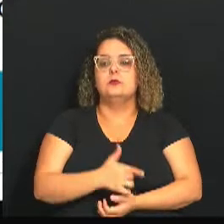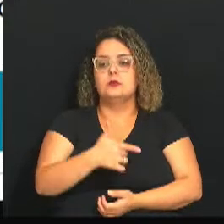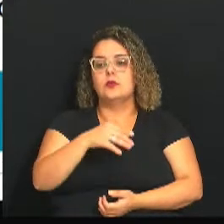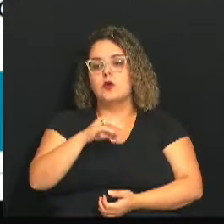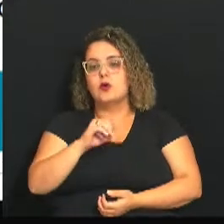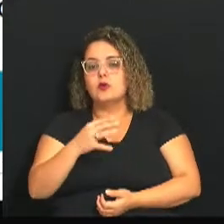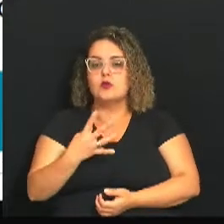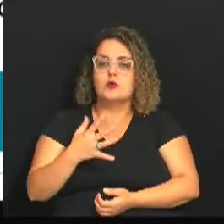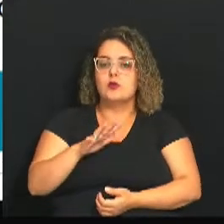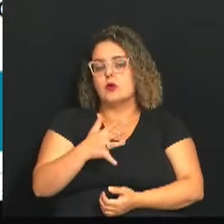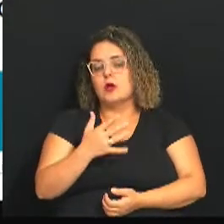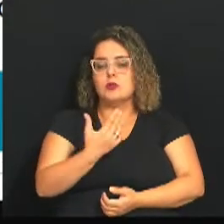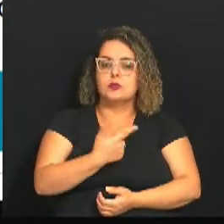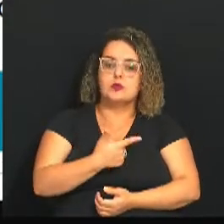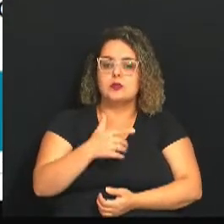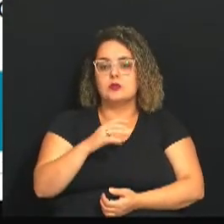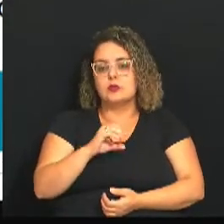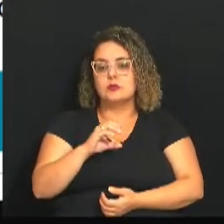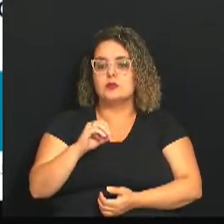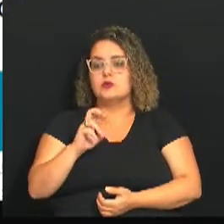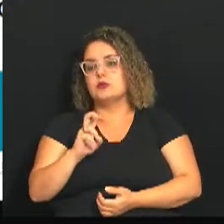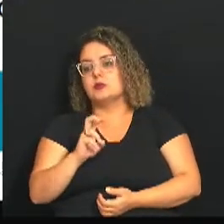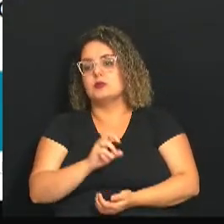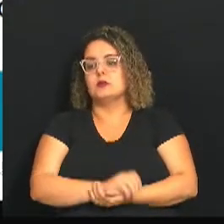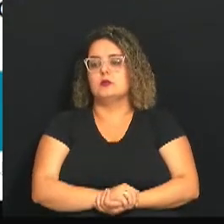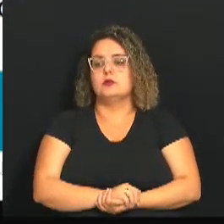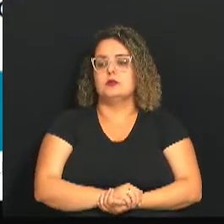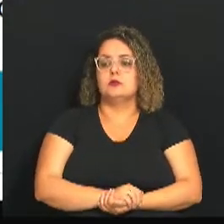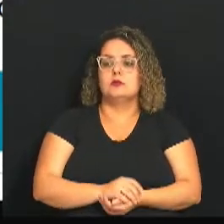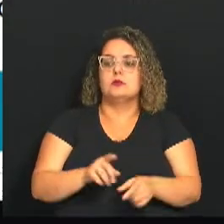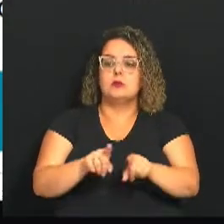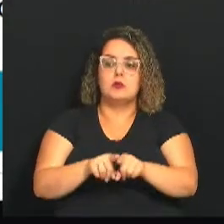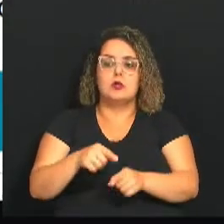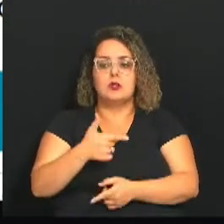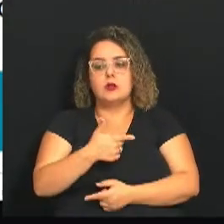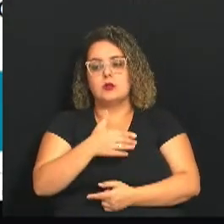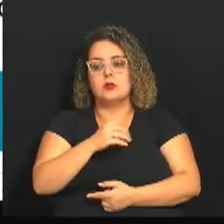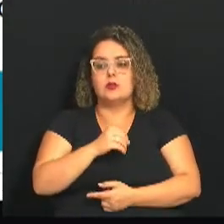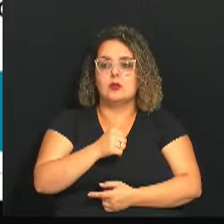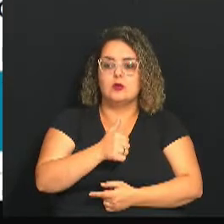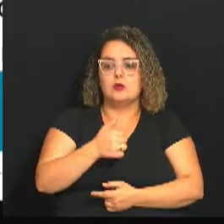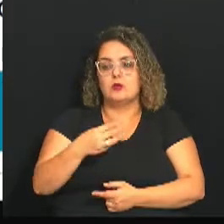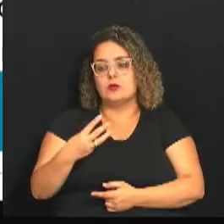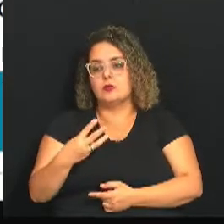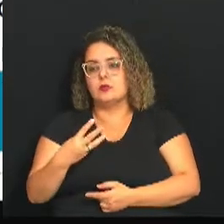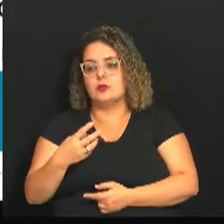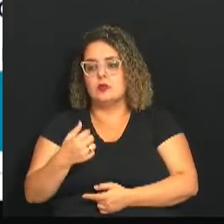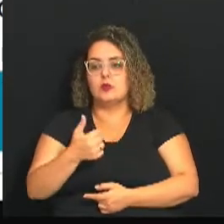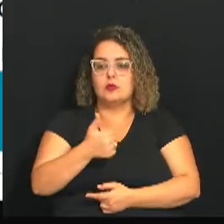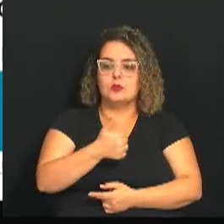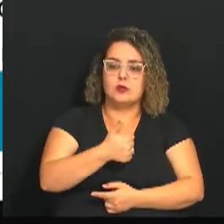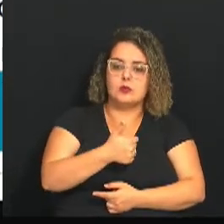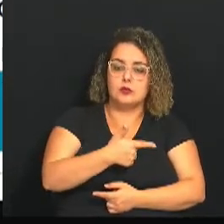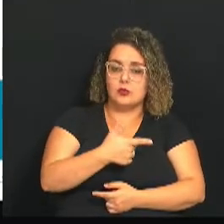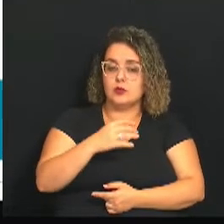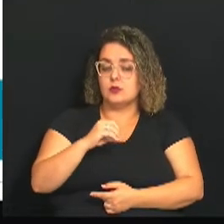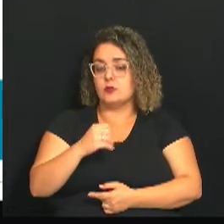2005, né, também aqui em torno de 2013 ou 2014.